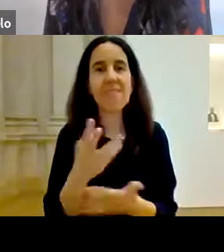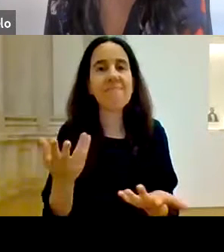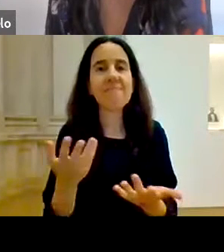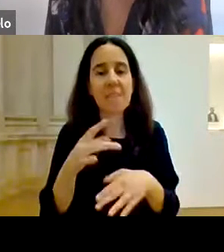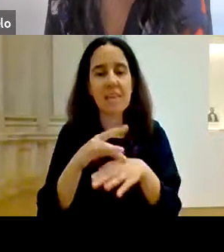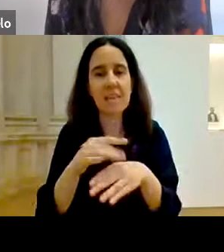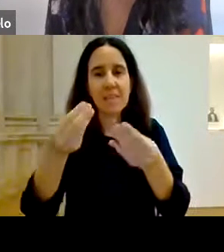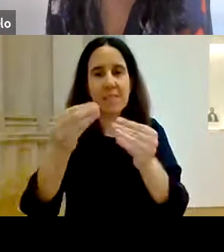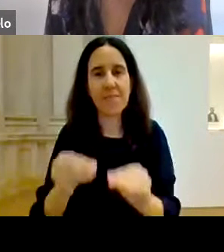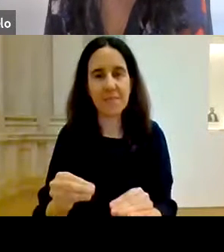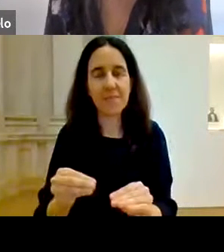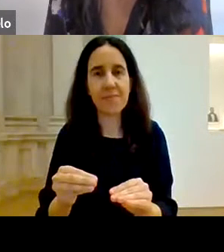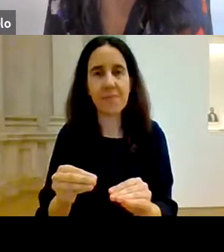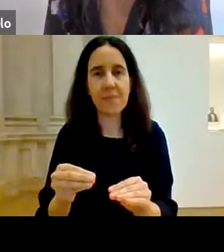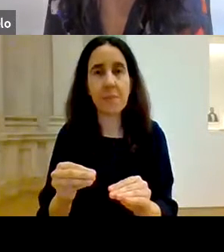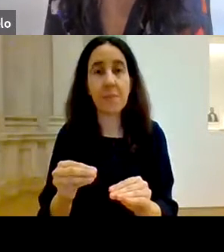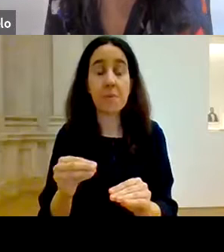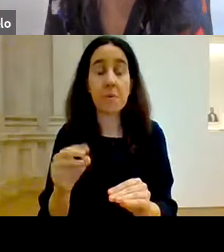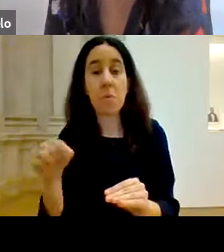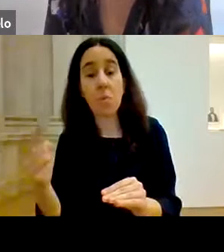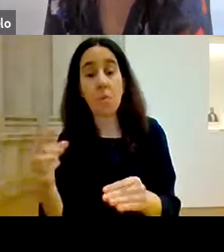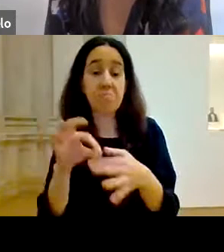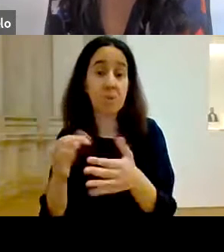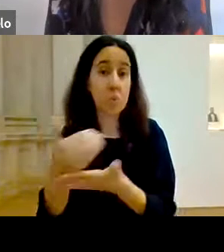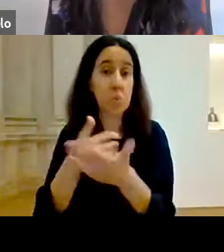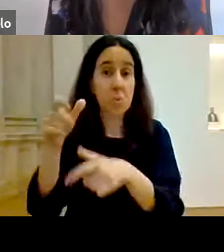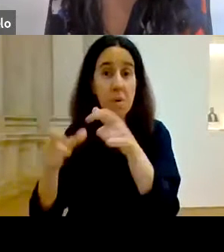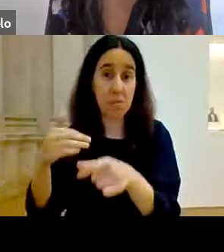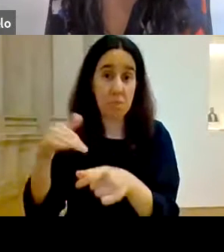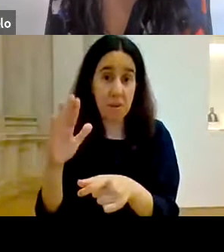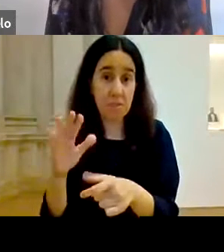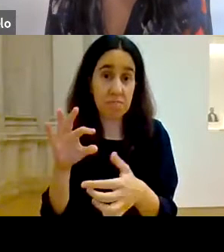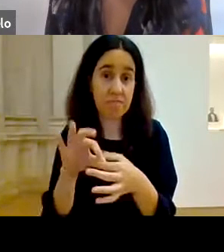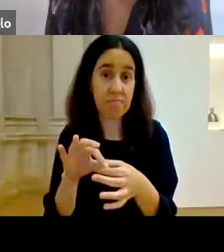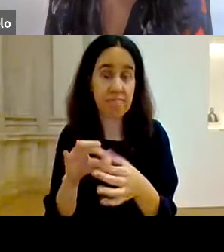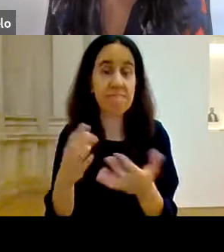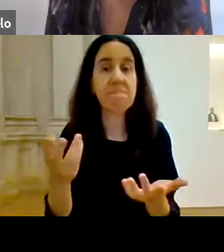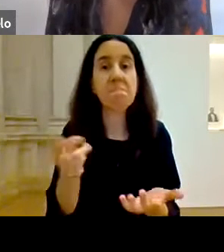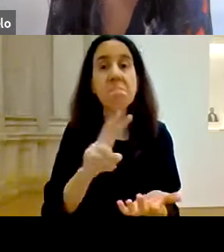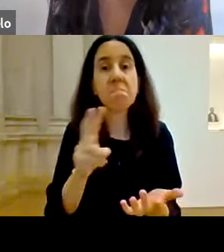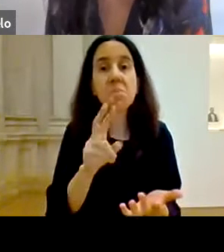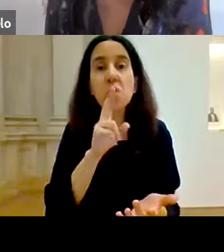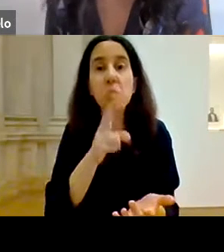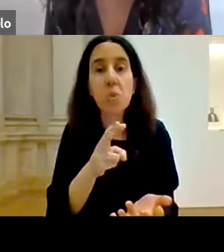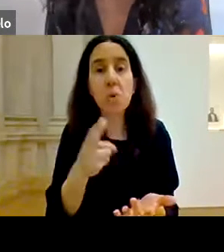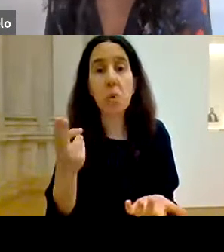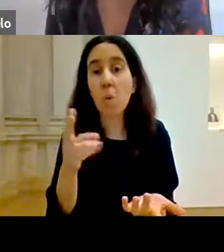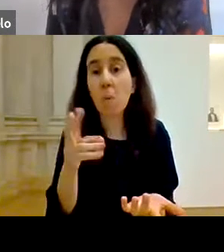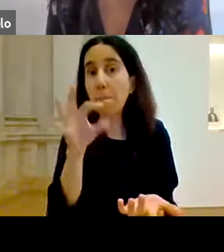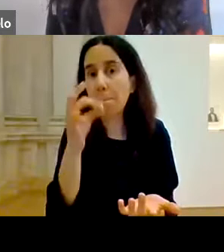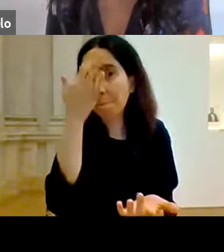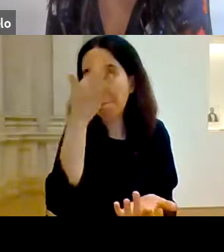guia, a outra mais ao nível dos recursos humanos não sei quem é que quer responder, se querem selecionar, sintam-se